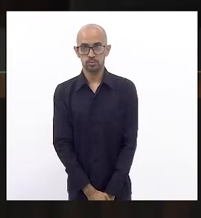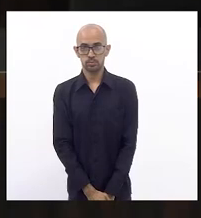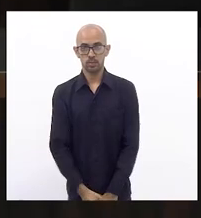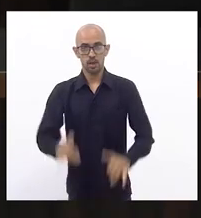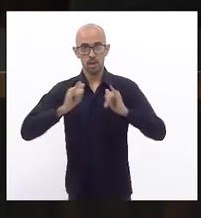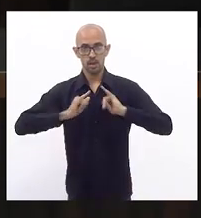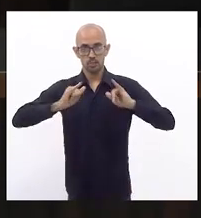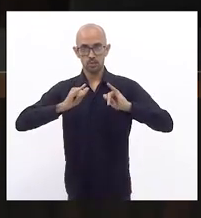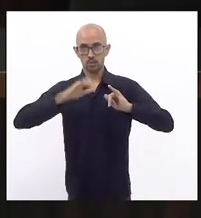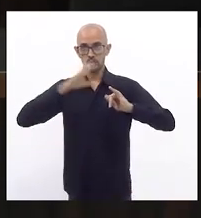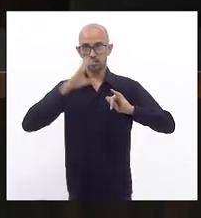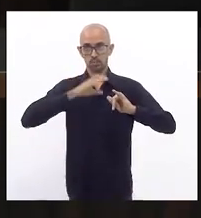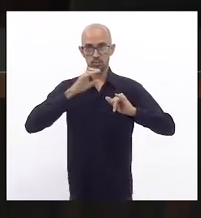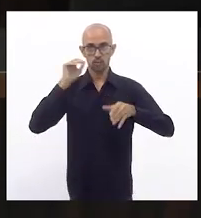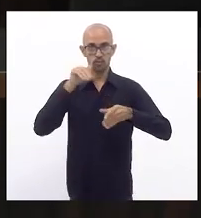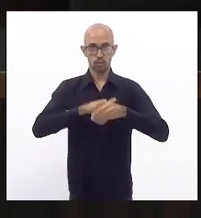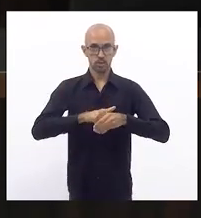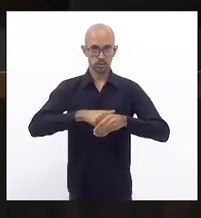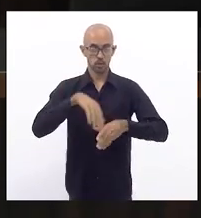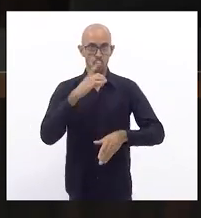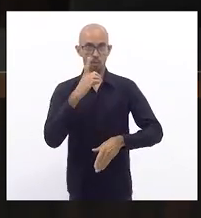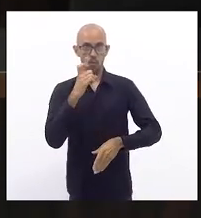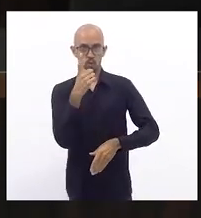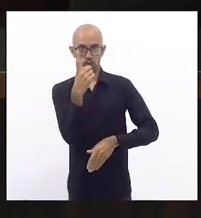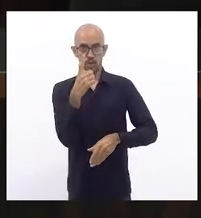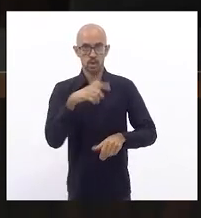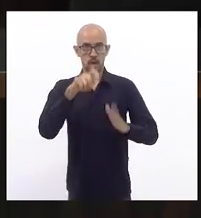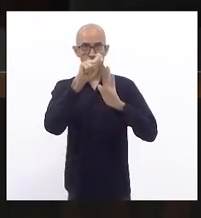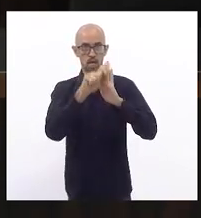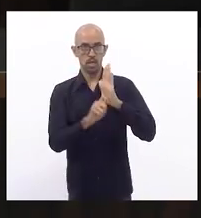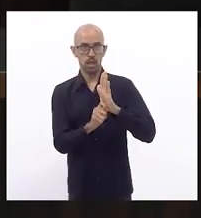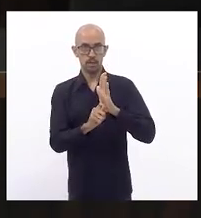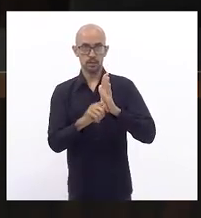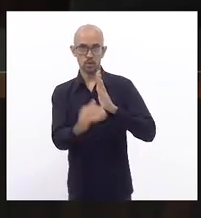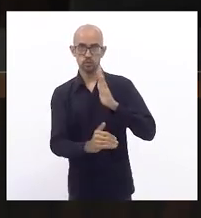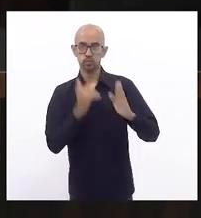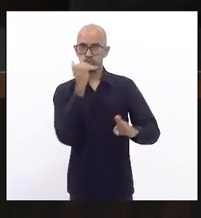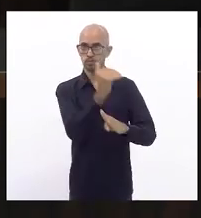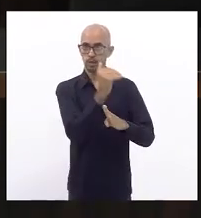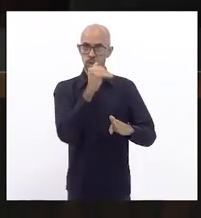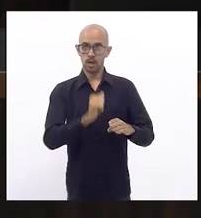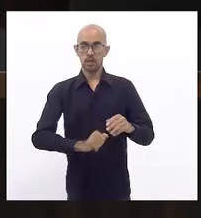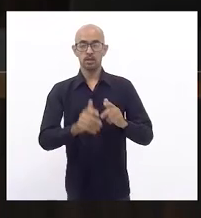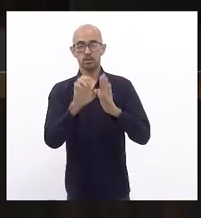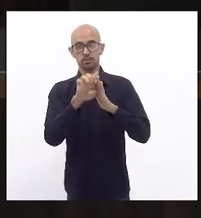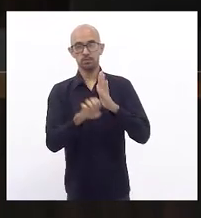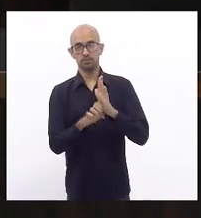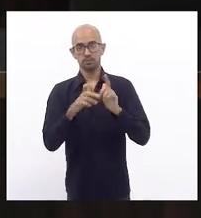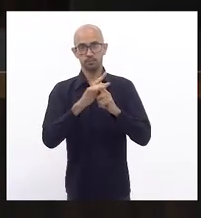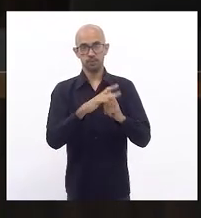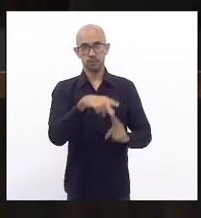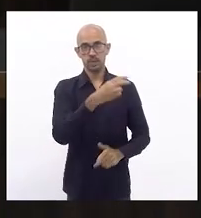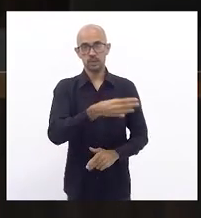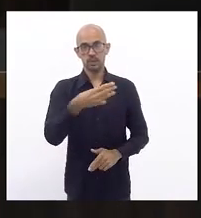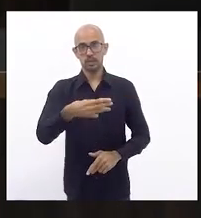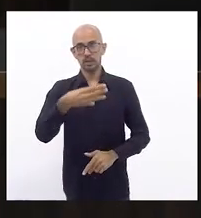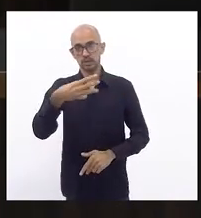Anuncio, em regime de urgência e votação e discussão única, redação do vencido a ser emendado. Projeto de lei número 3339-A de